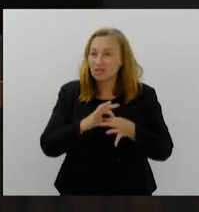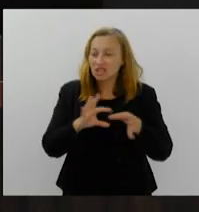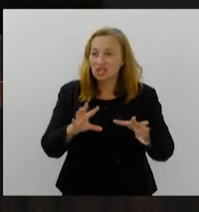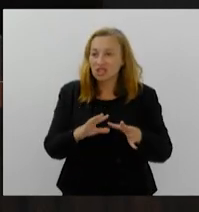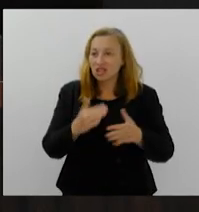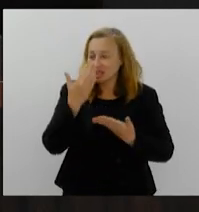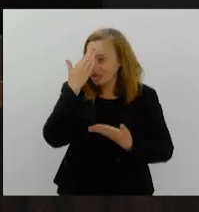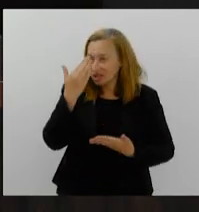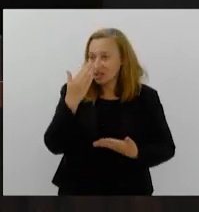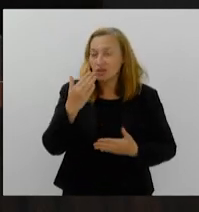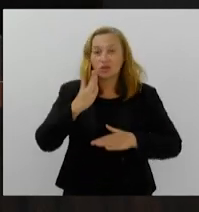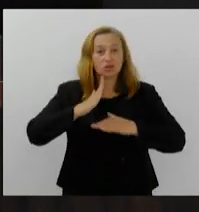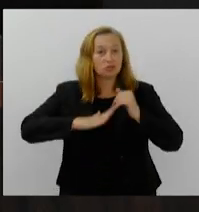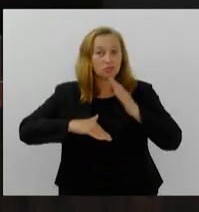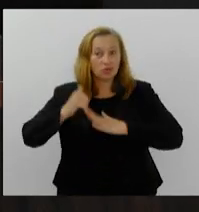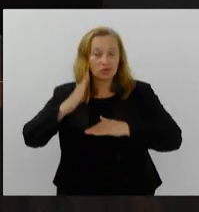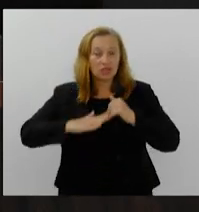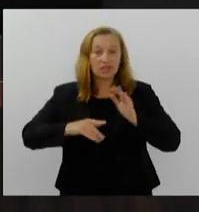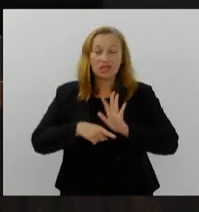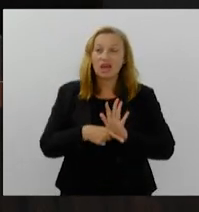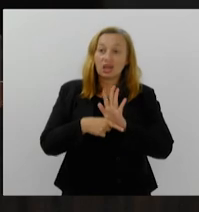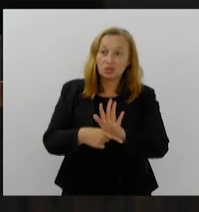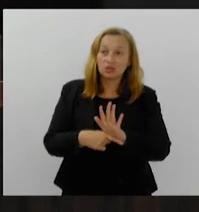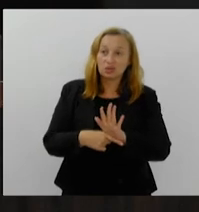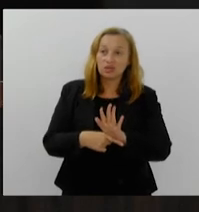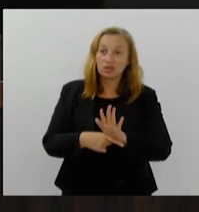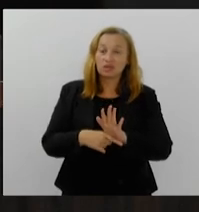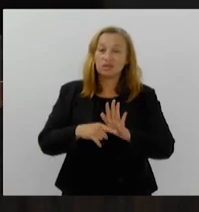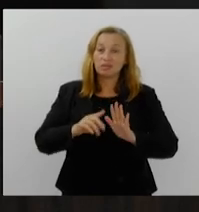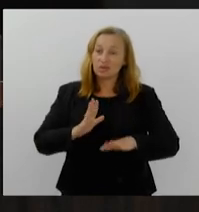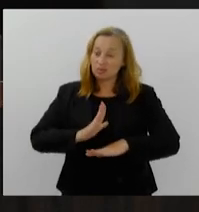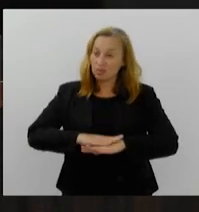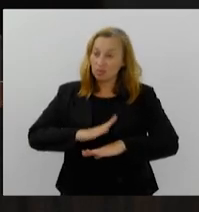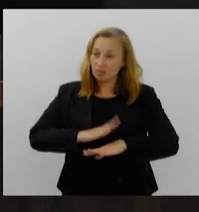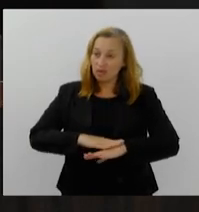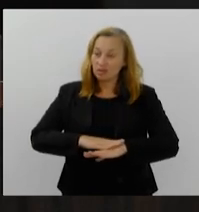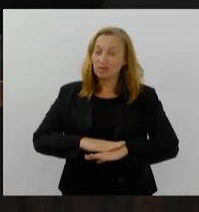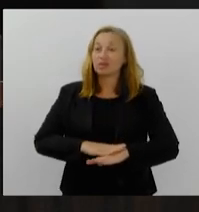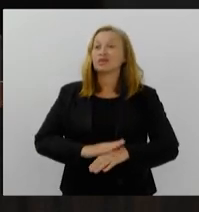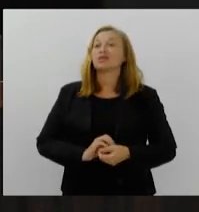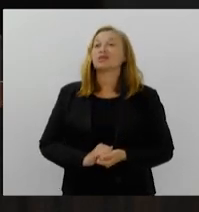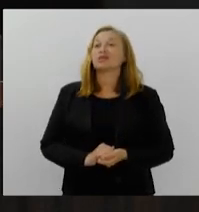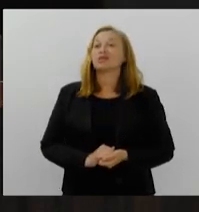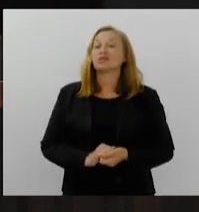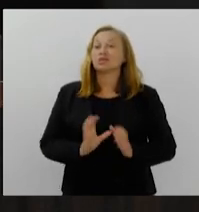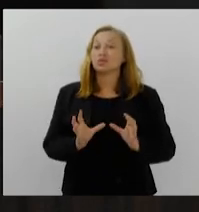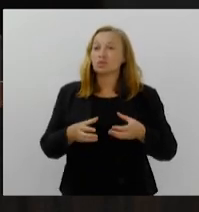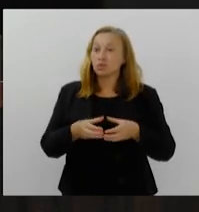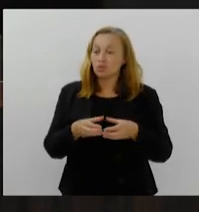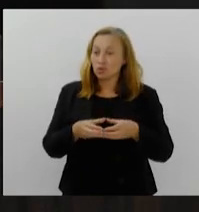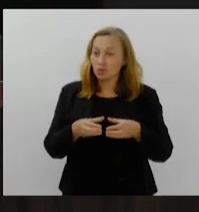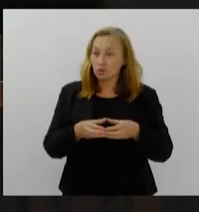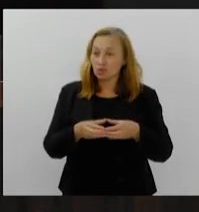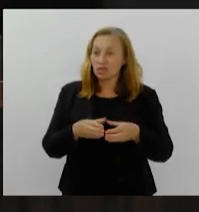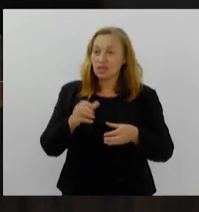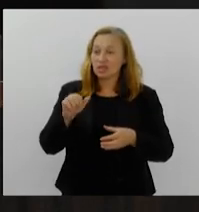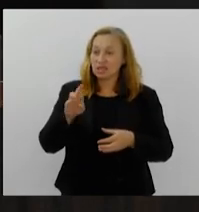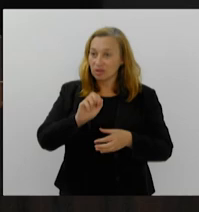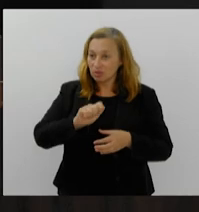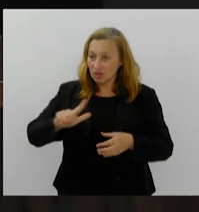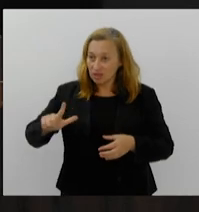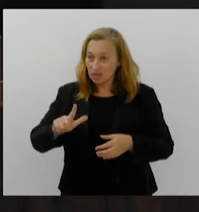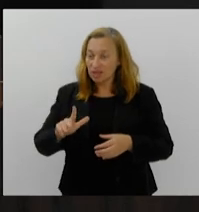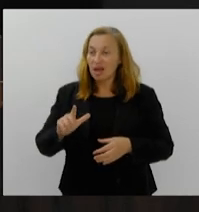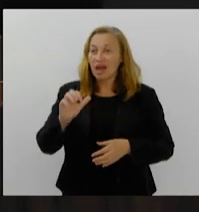profissionais que contribuíram para esse evento. Nossa querida equipe do cerimonial, com a nossa